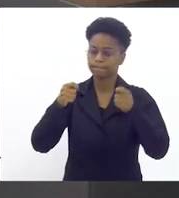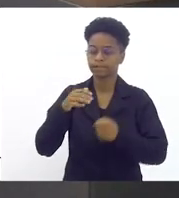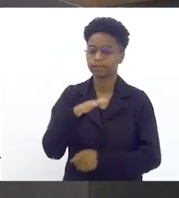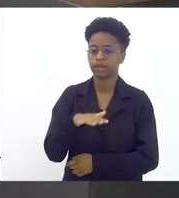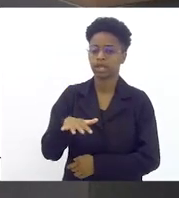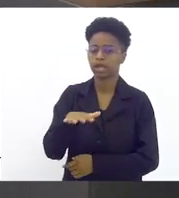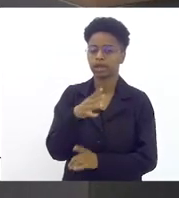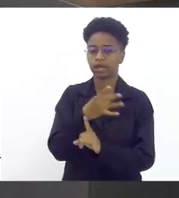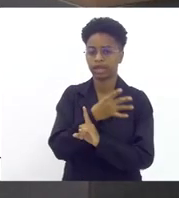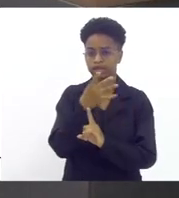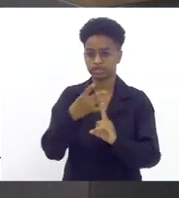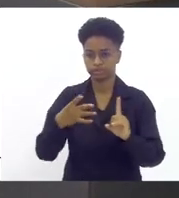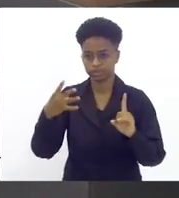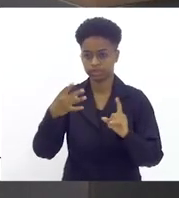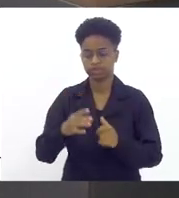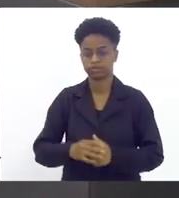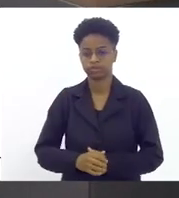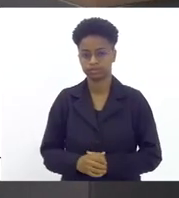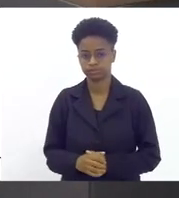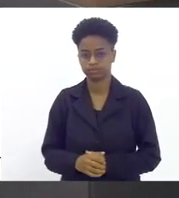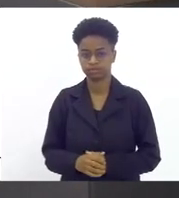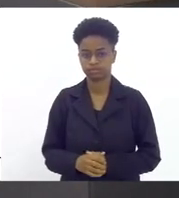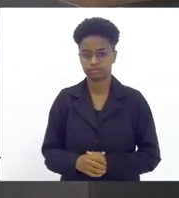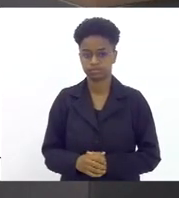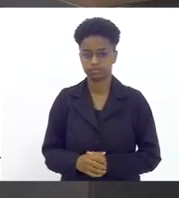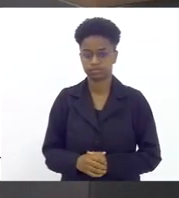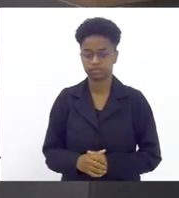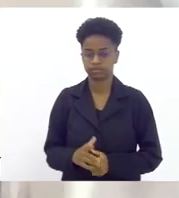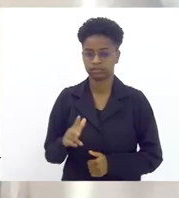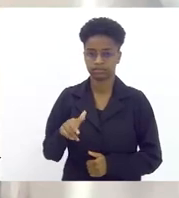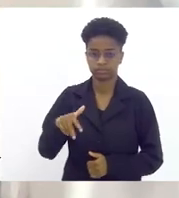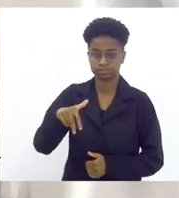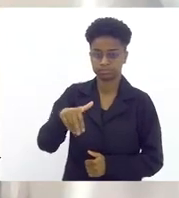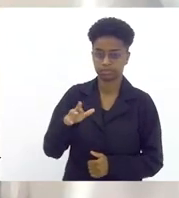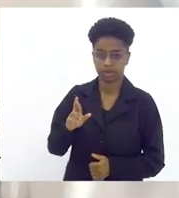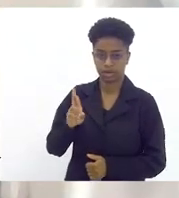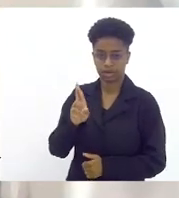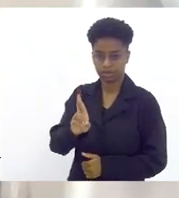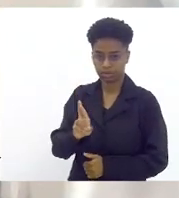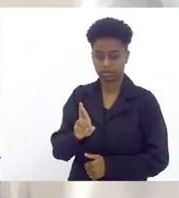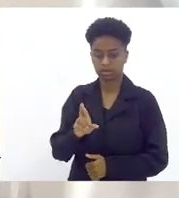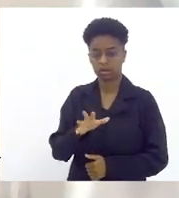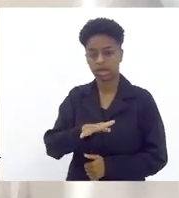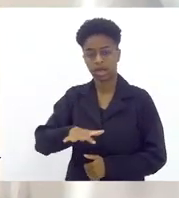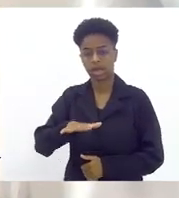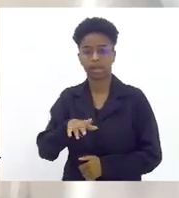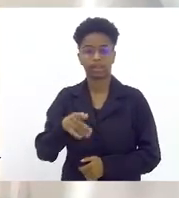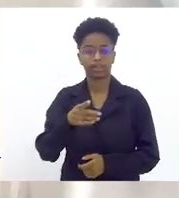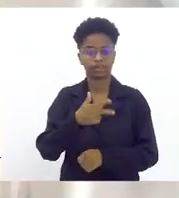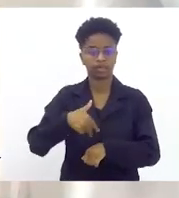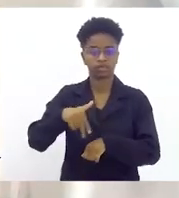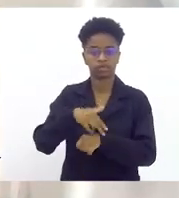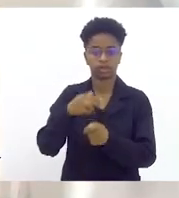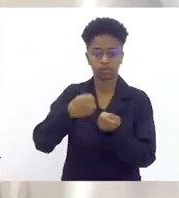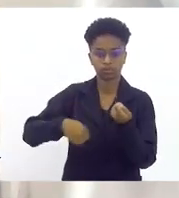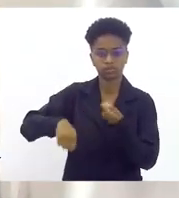causa LGBTQIA+, à frente da Mesa Nacional de Negociação.